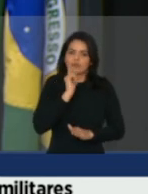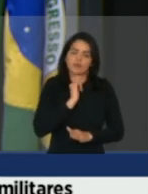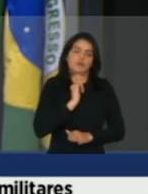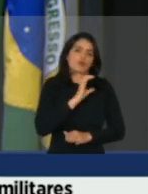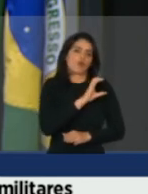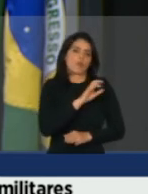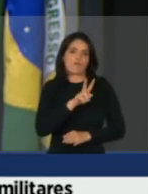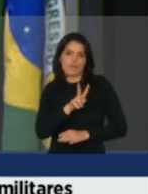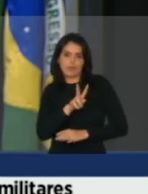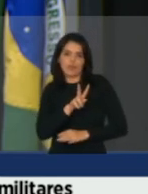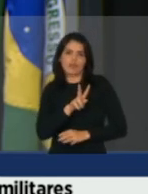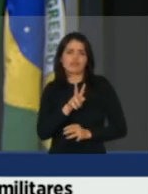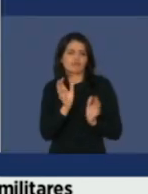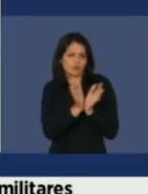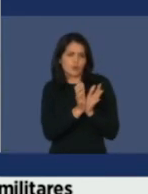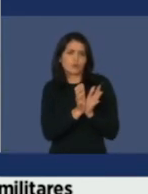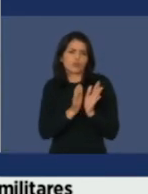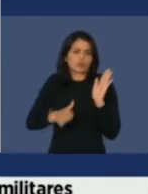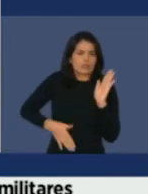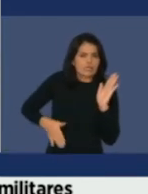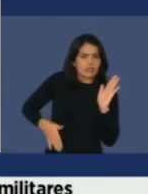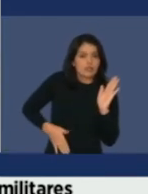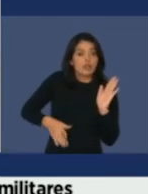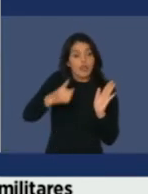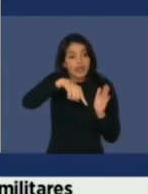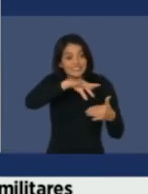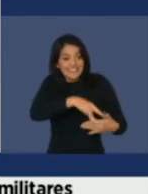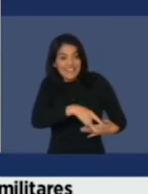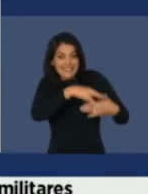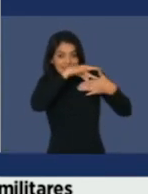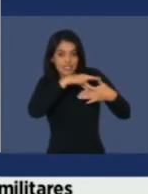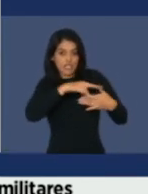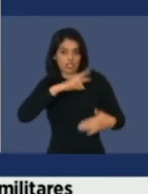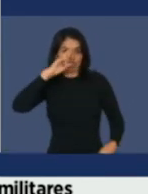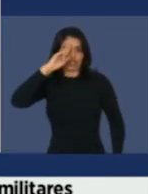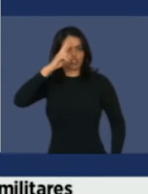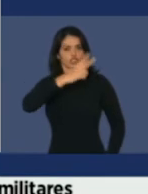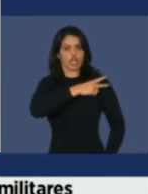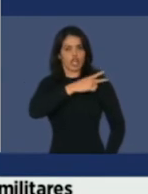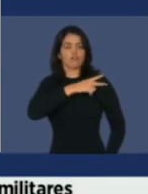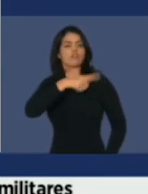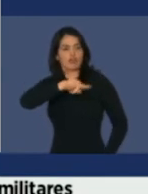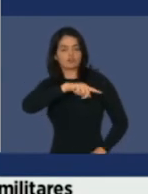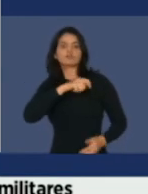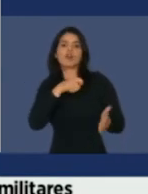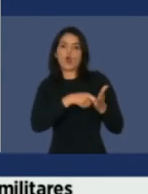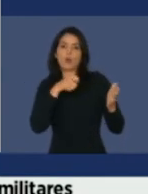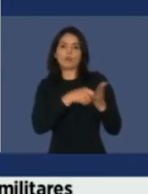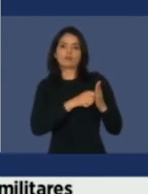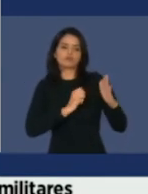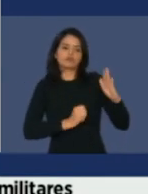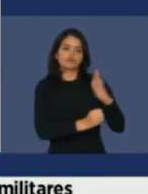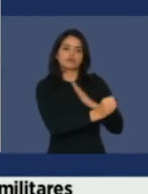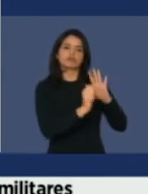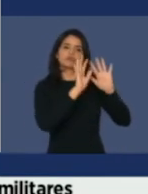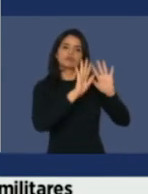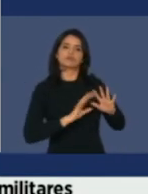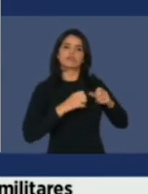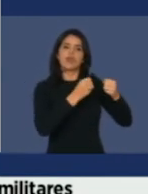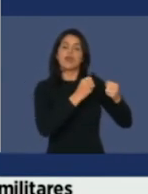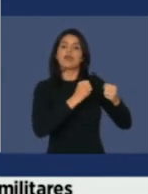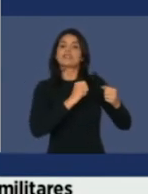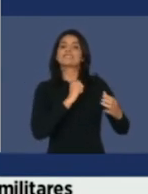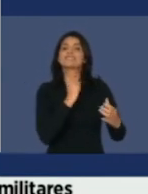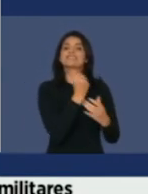tipos de facções criminosas, é que tem uma obrigatoriedade de estarem nesse regime diferenciado num